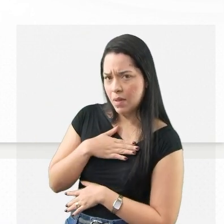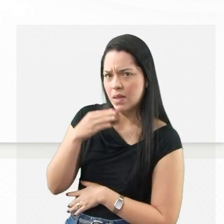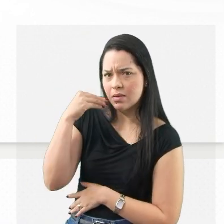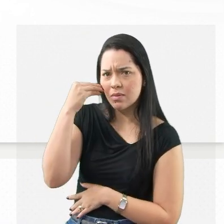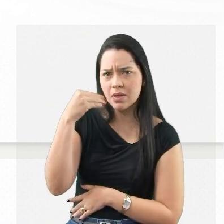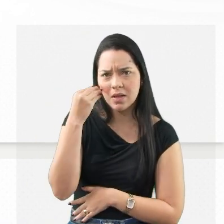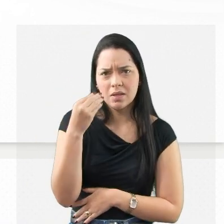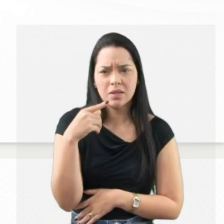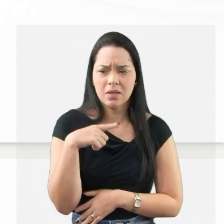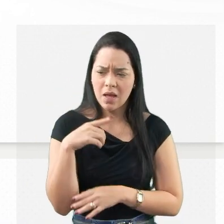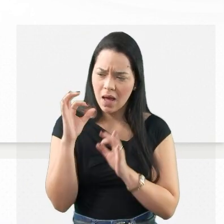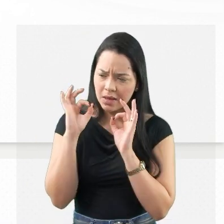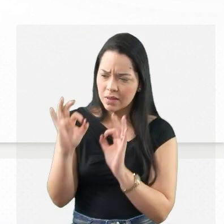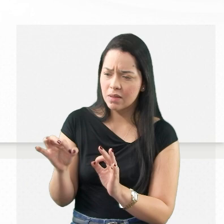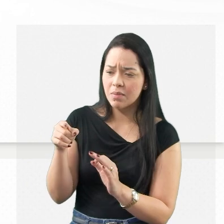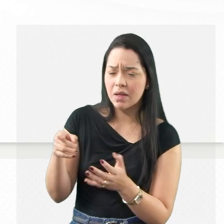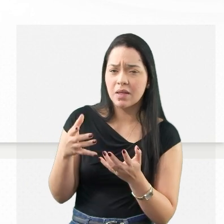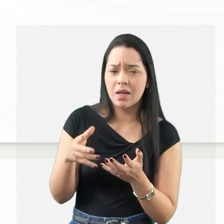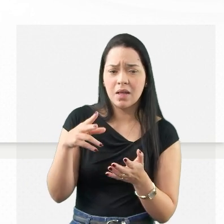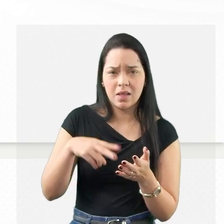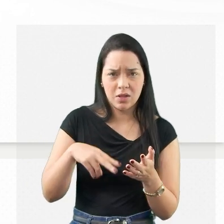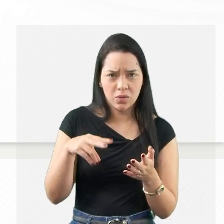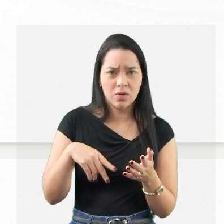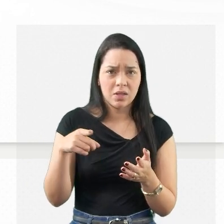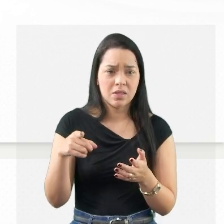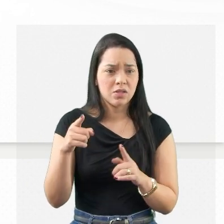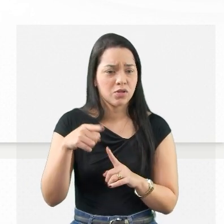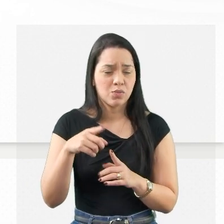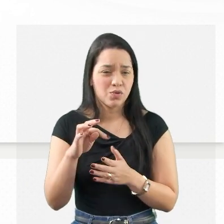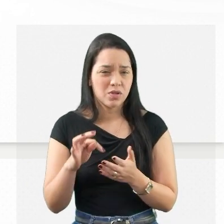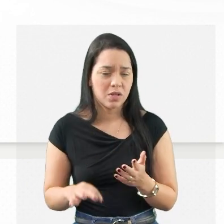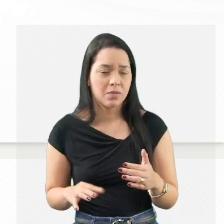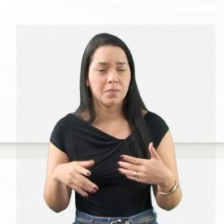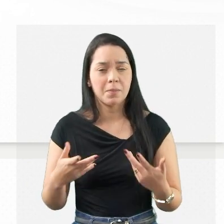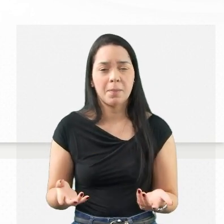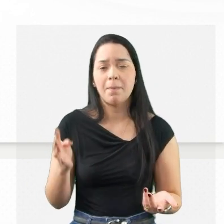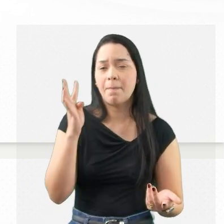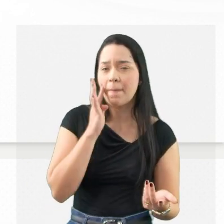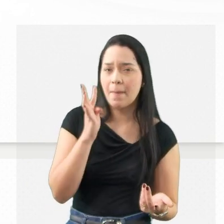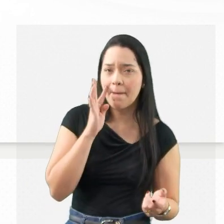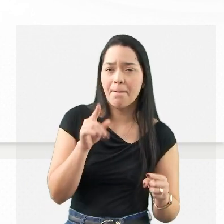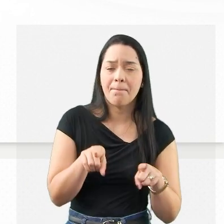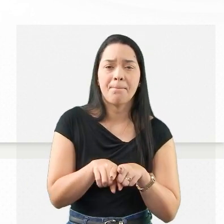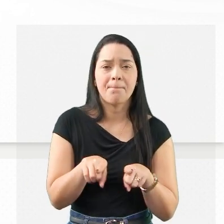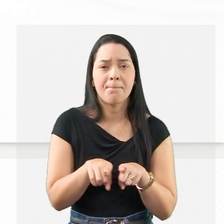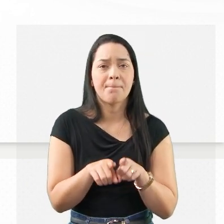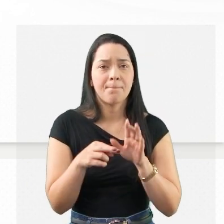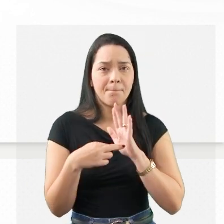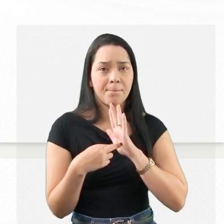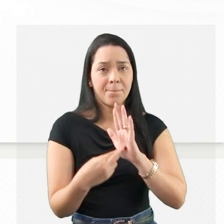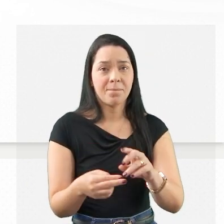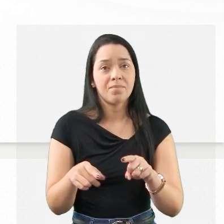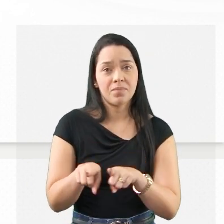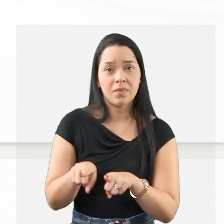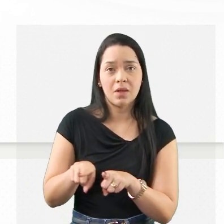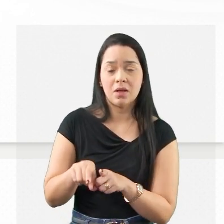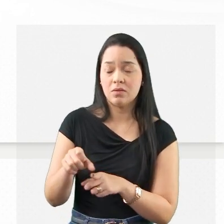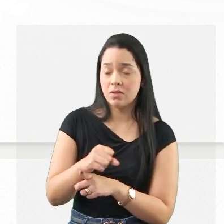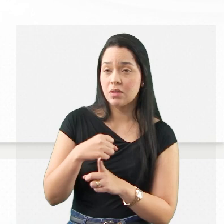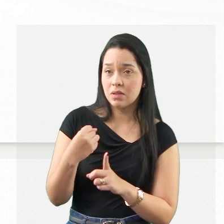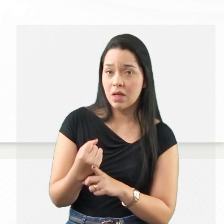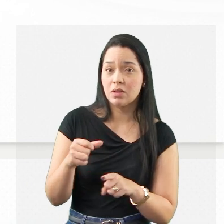vou ter mais atenção para querer fazer a leitura desse tipo de texto. Então, é legal que é uma forma de representar a sociedade,